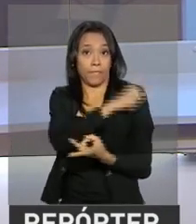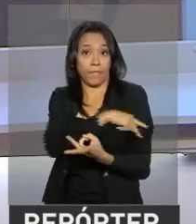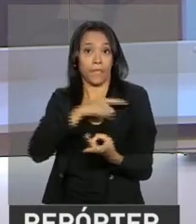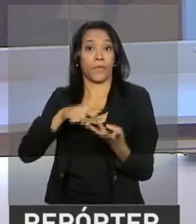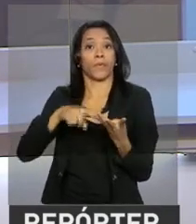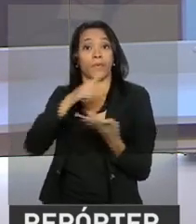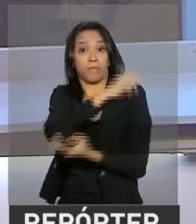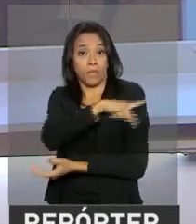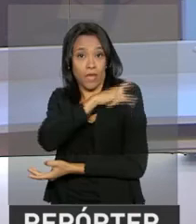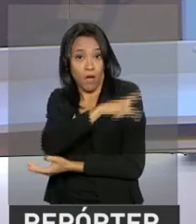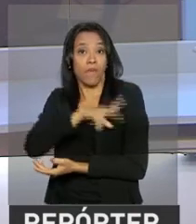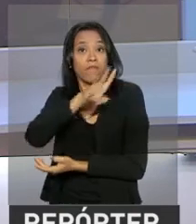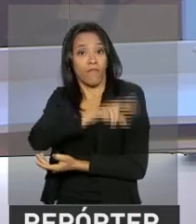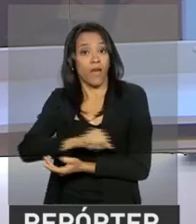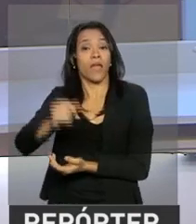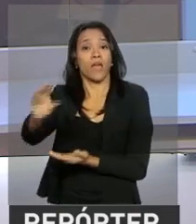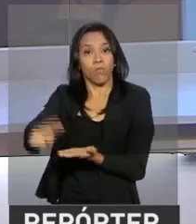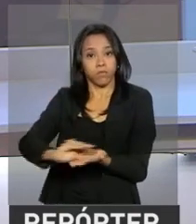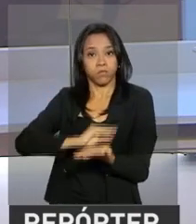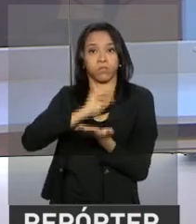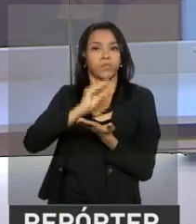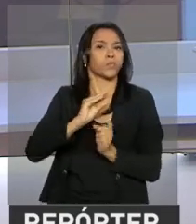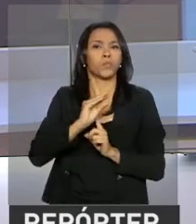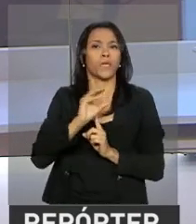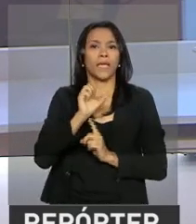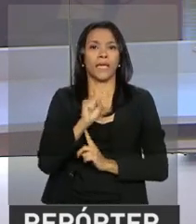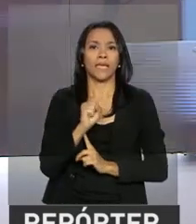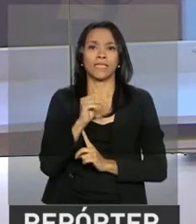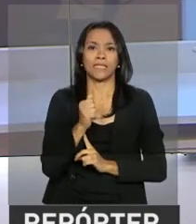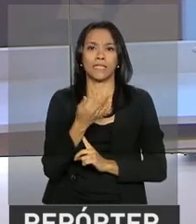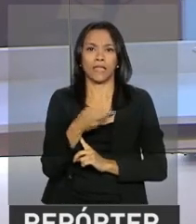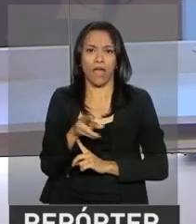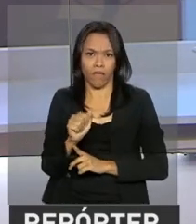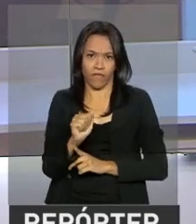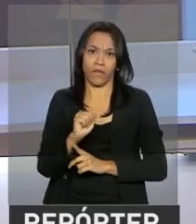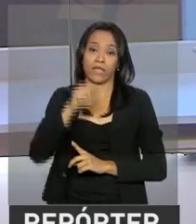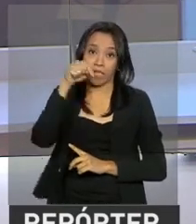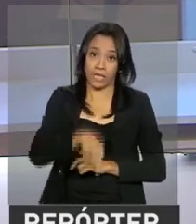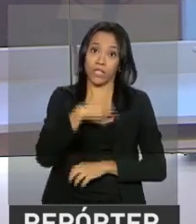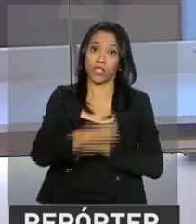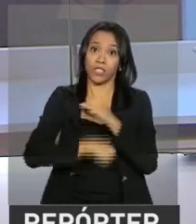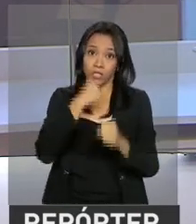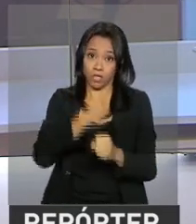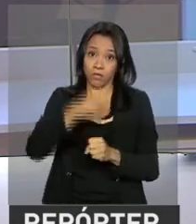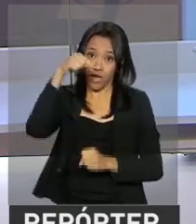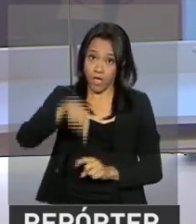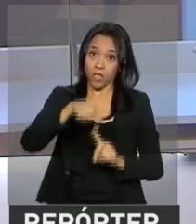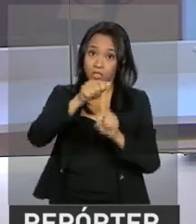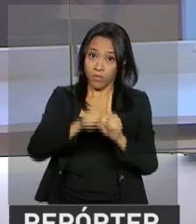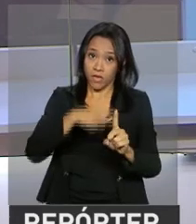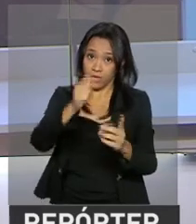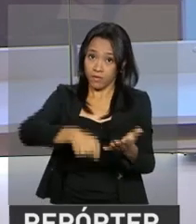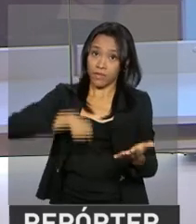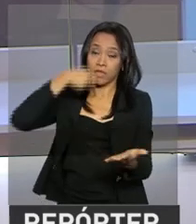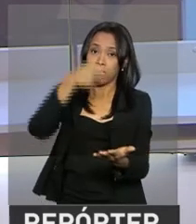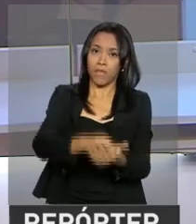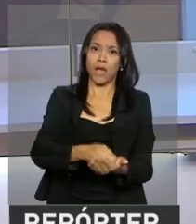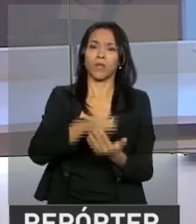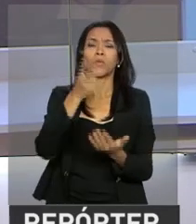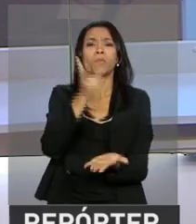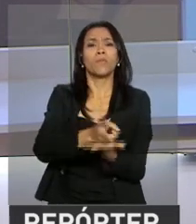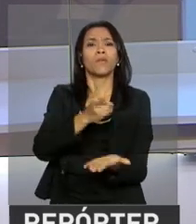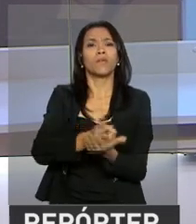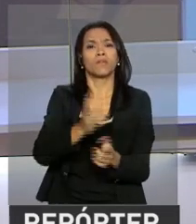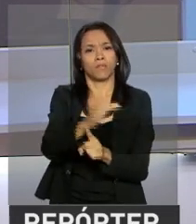receber o garantia-safra relativo à produção deste ano o dinheiro começa a ser pago este mês nas mesmas datas definidas